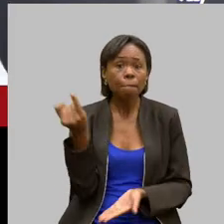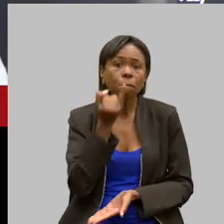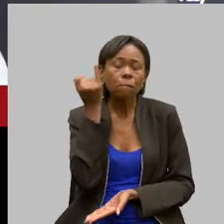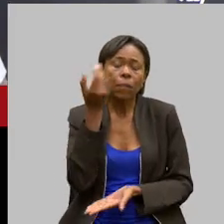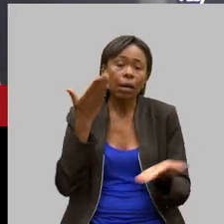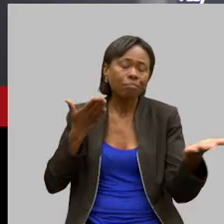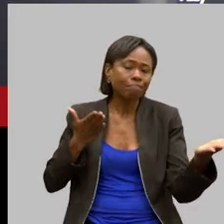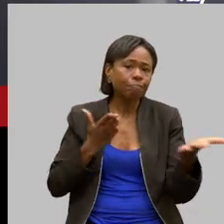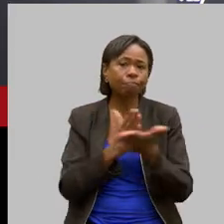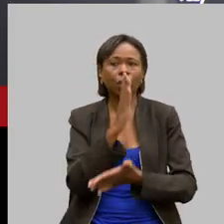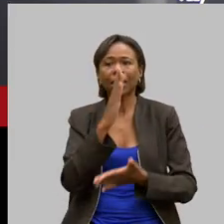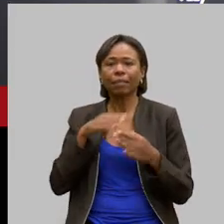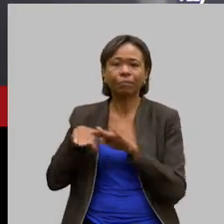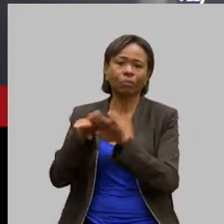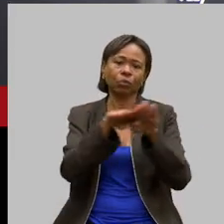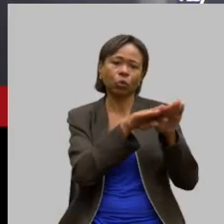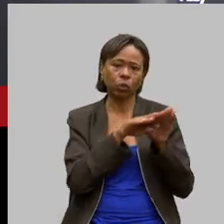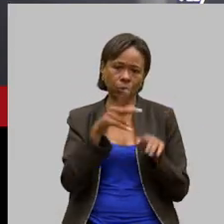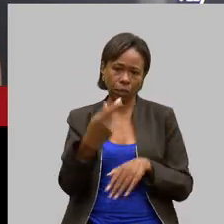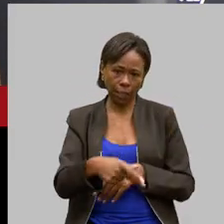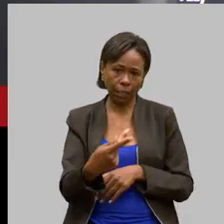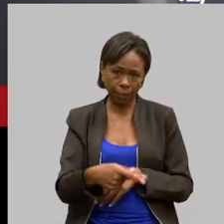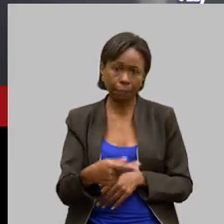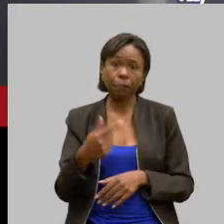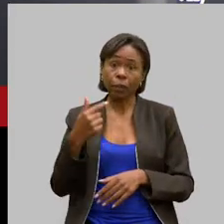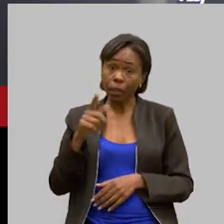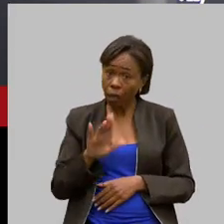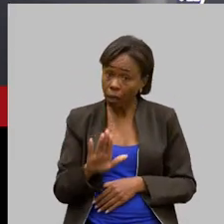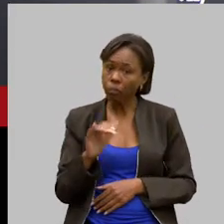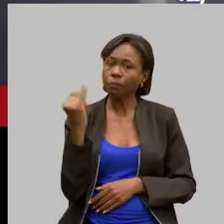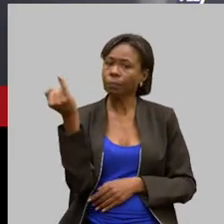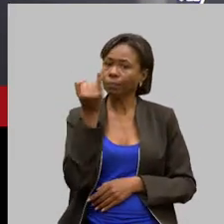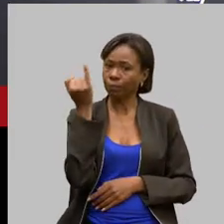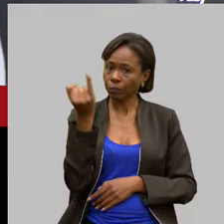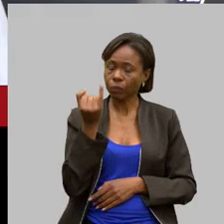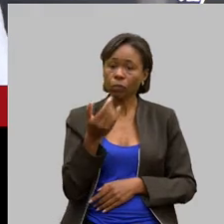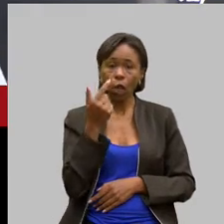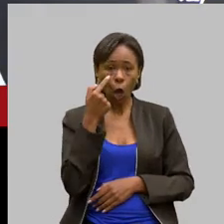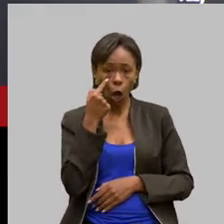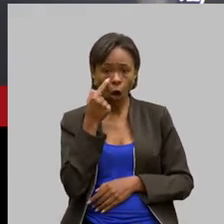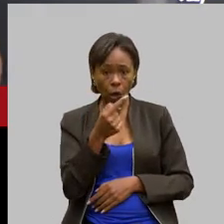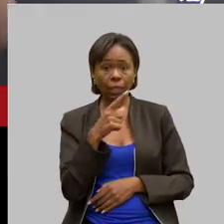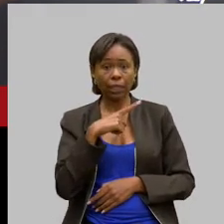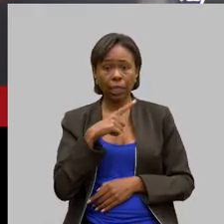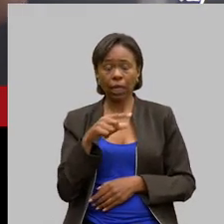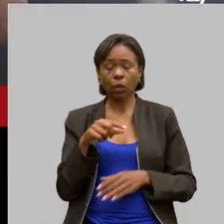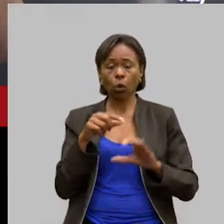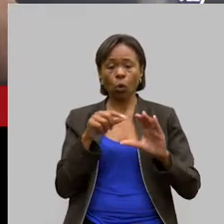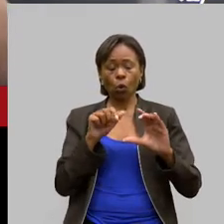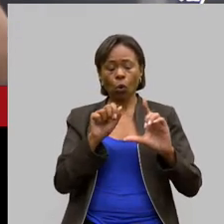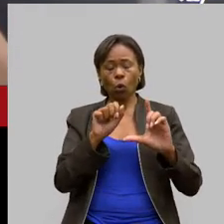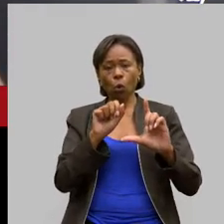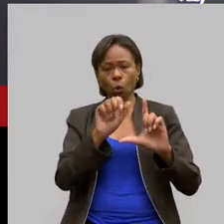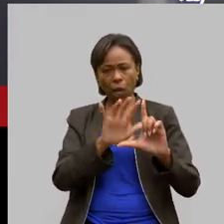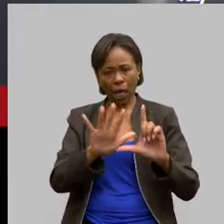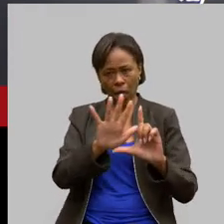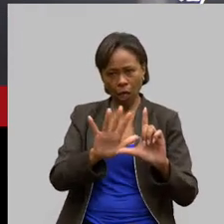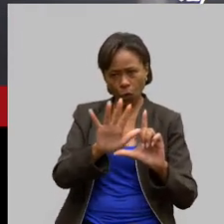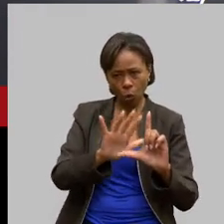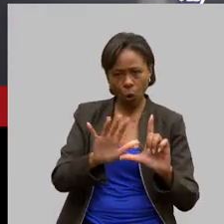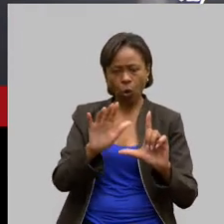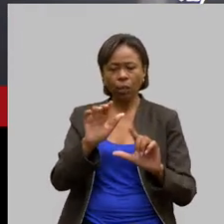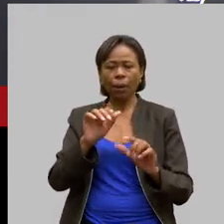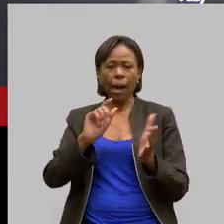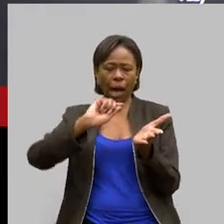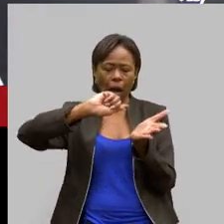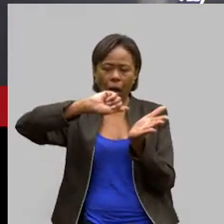unânime aqui nessa casa então é importante aqui ó tem o QR Code tem o abaixo assinado virtual a gente